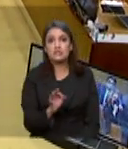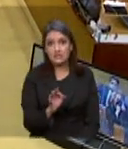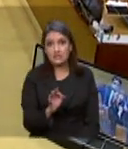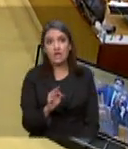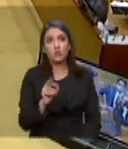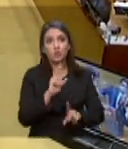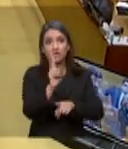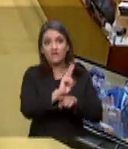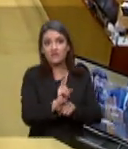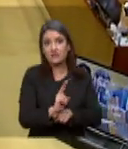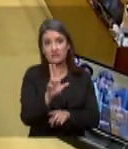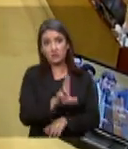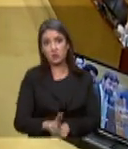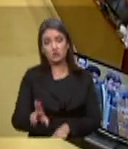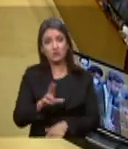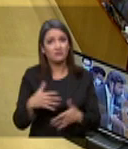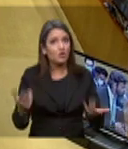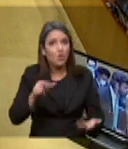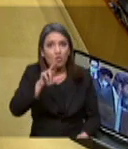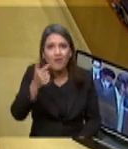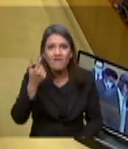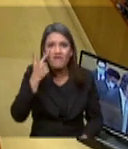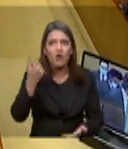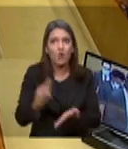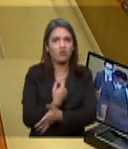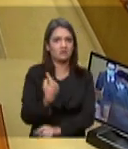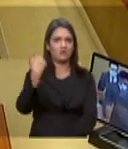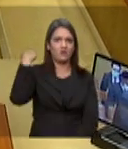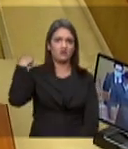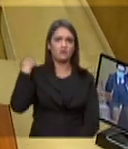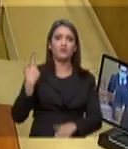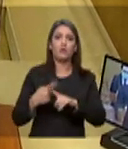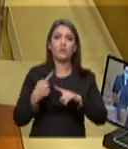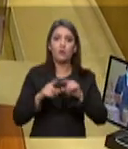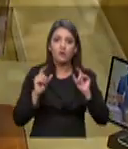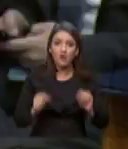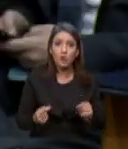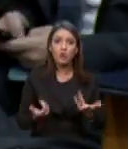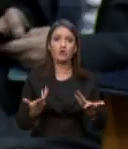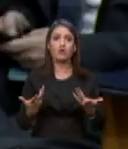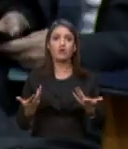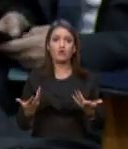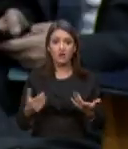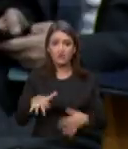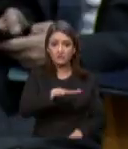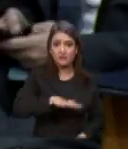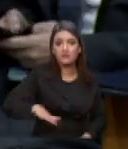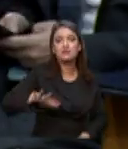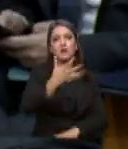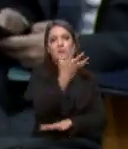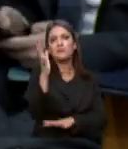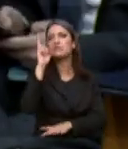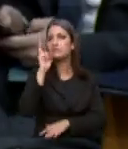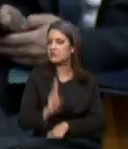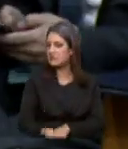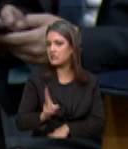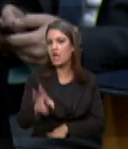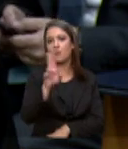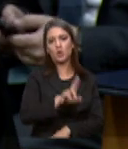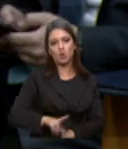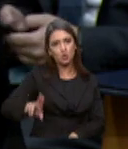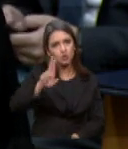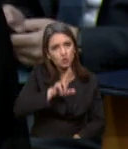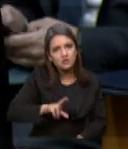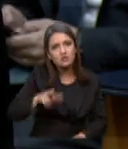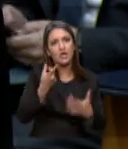fiscalização ambiental, algo jamais visto na história brasileira, visto que os parques, recursos ambientais, são sempre executados próximo